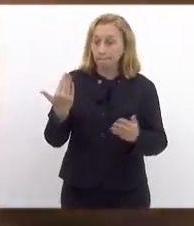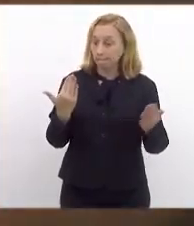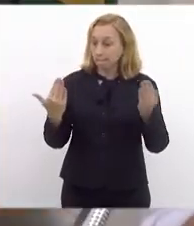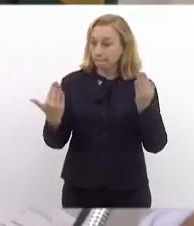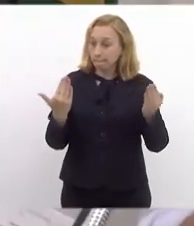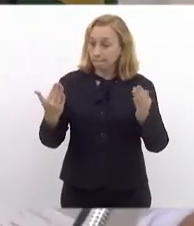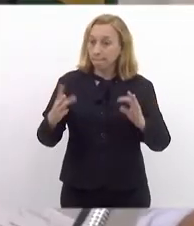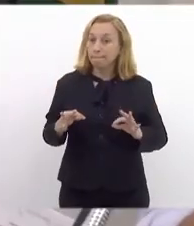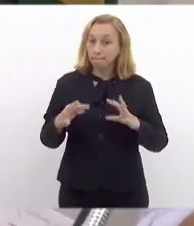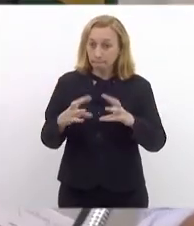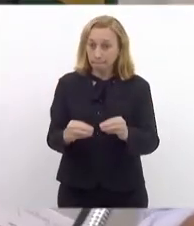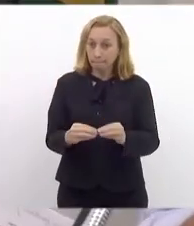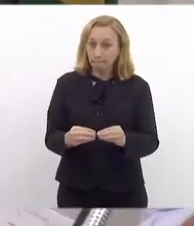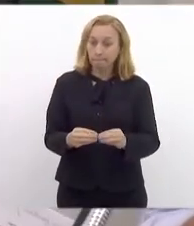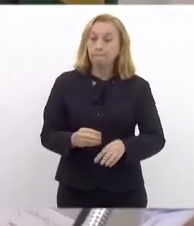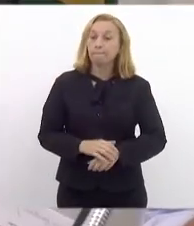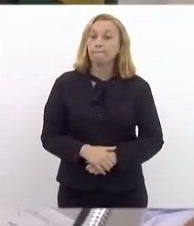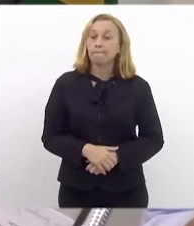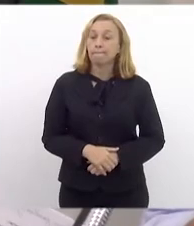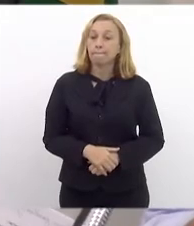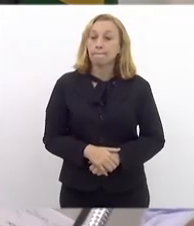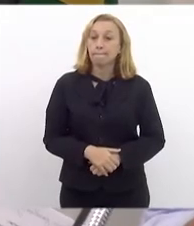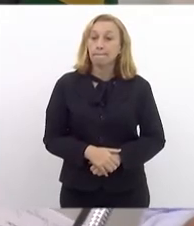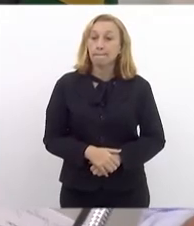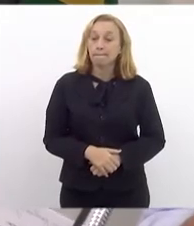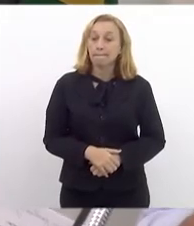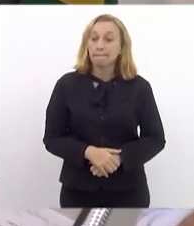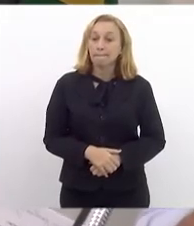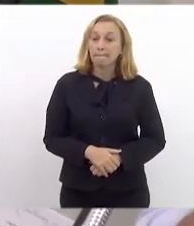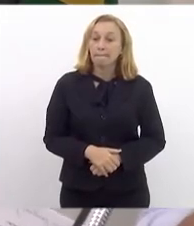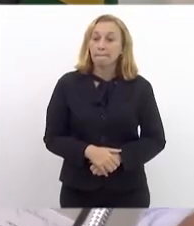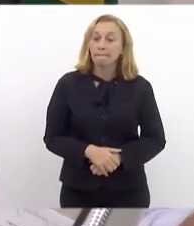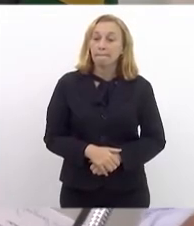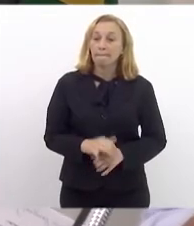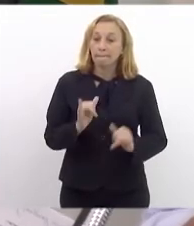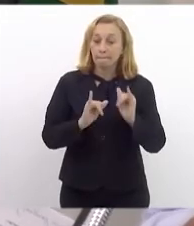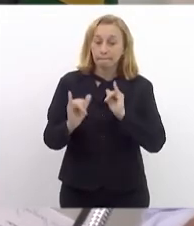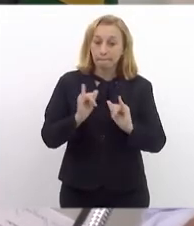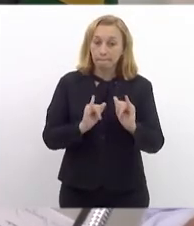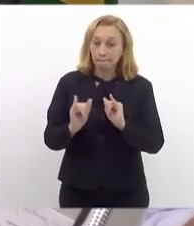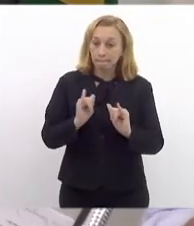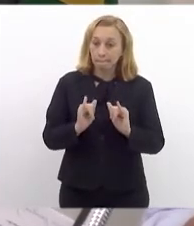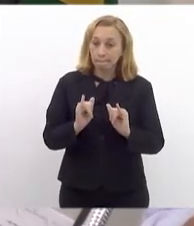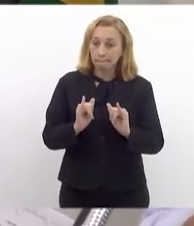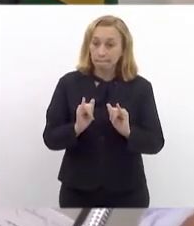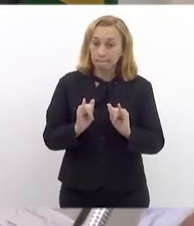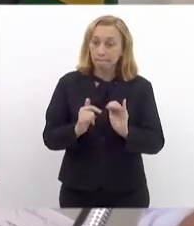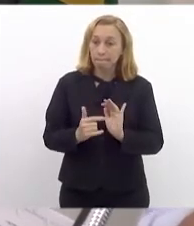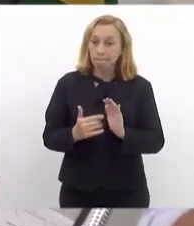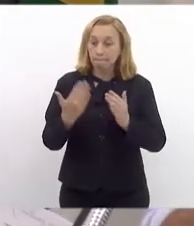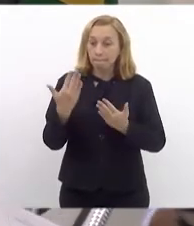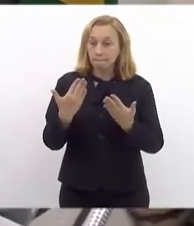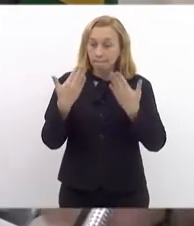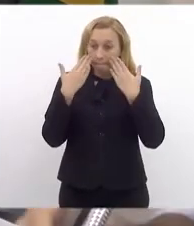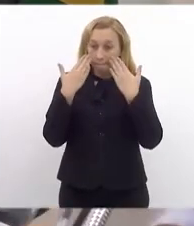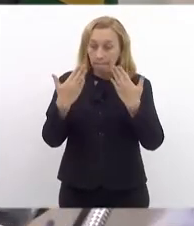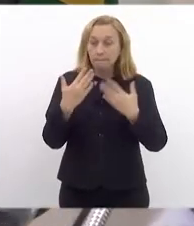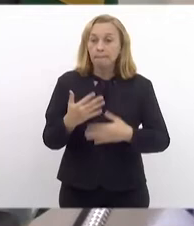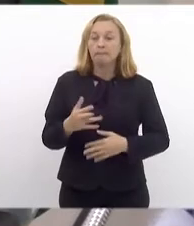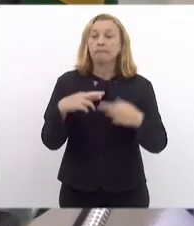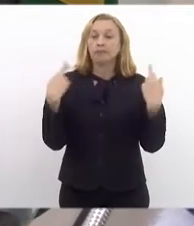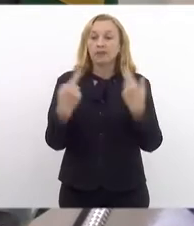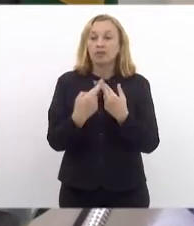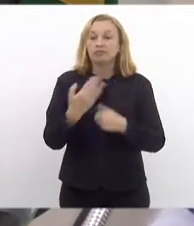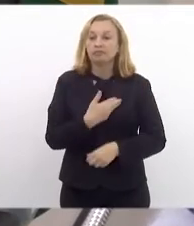conforme o freguês de plantão mas o que fazer uma audiência